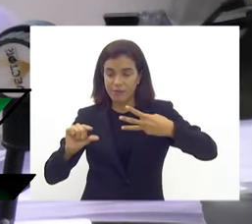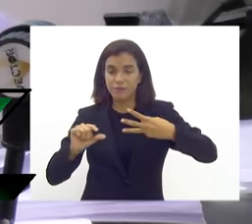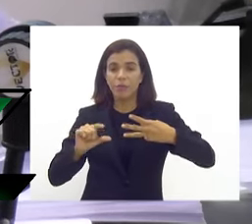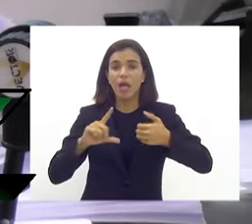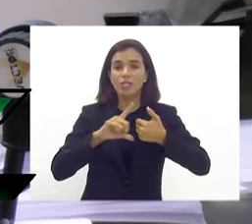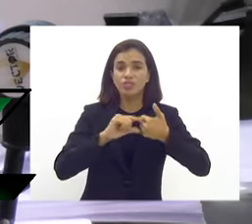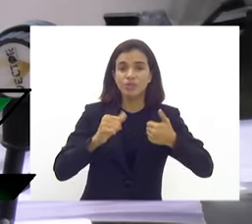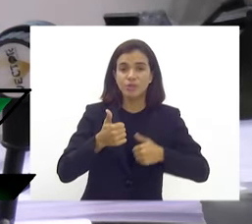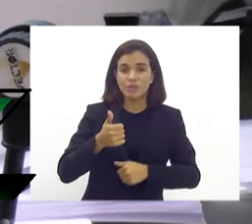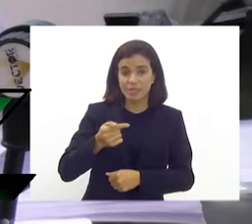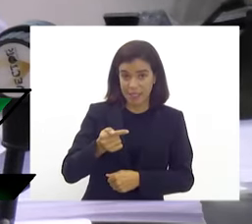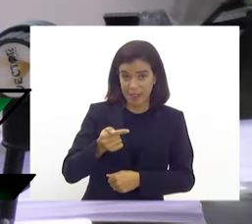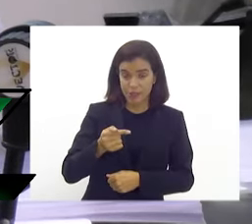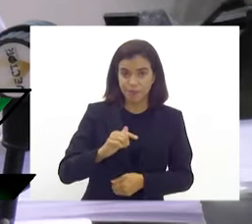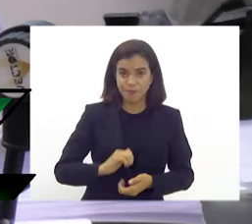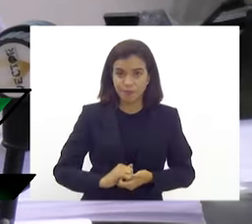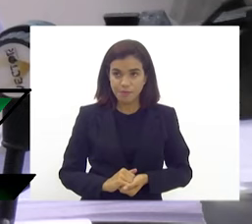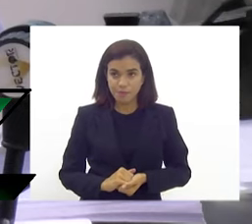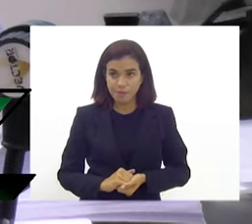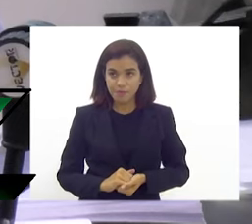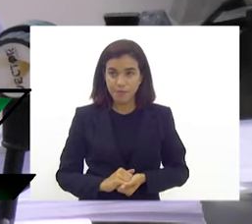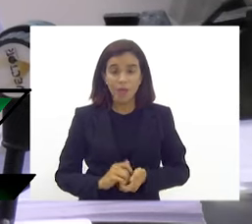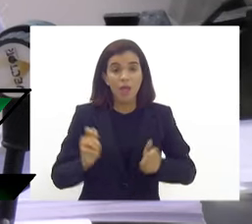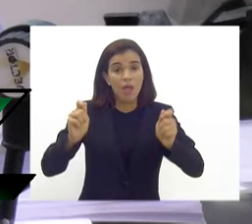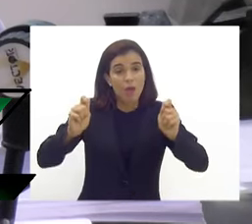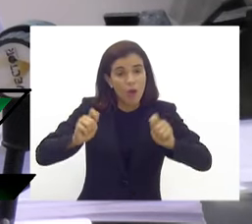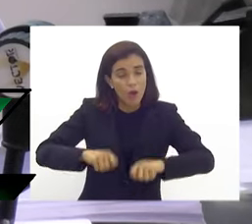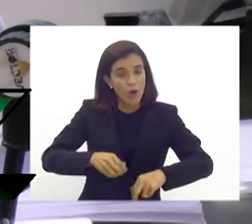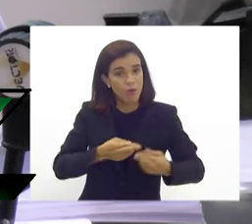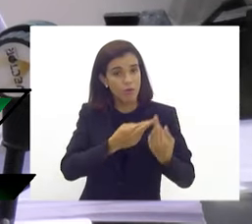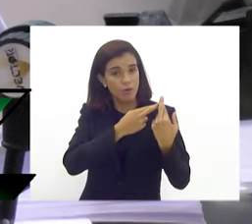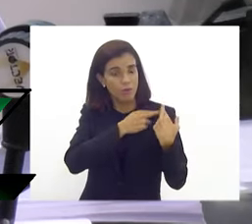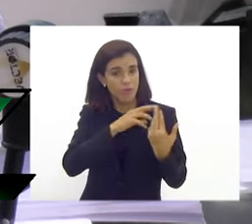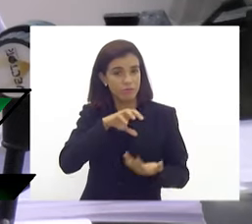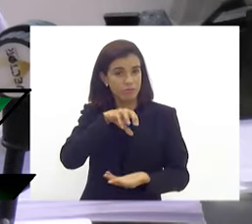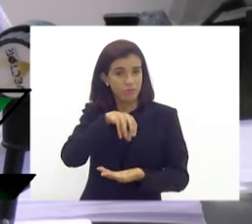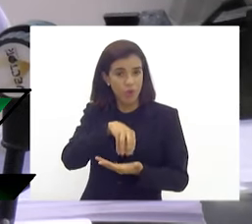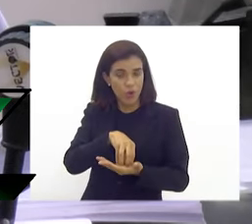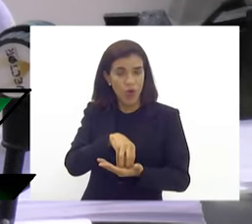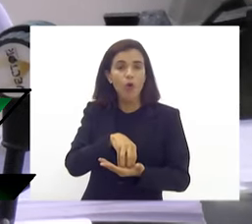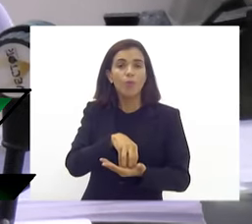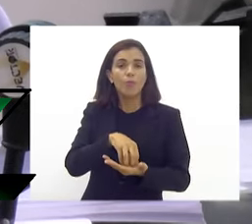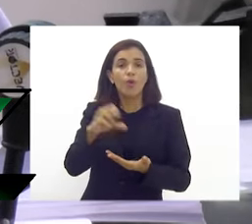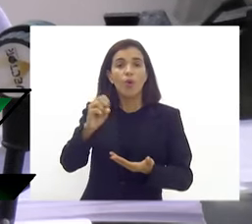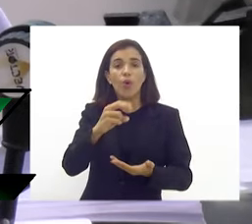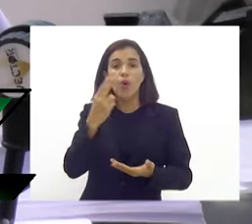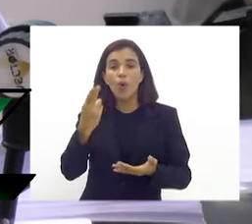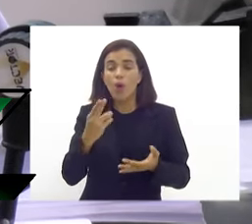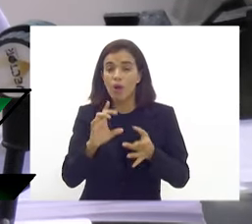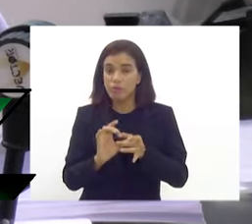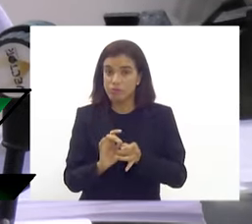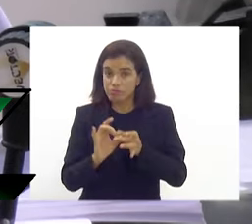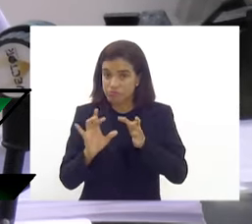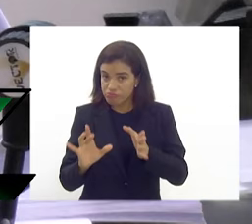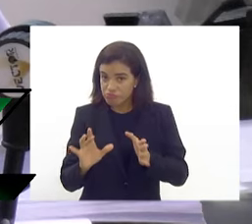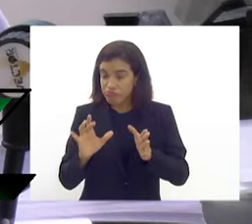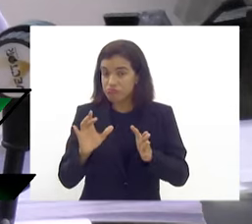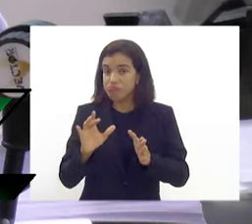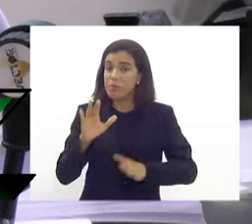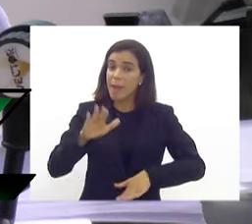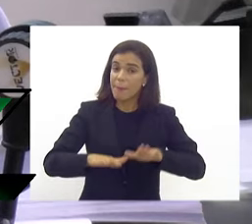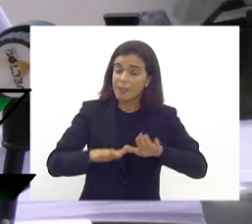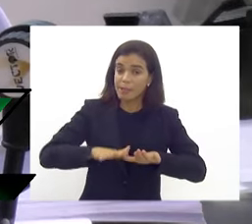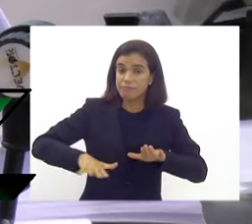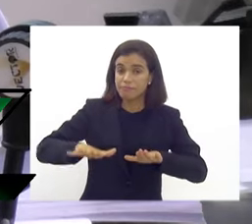o seguinte artigo 17 compete ao órgão responsável pelo licenciamento ou autorização conforme o caso